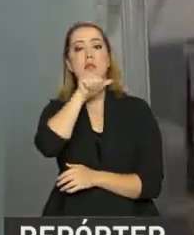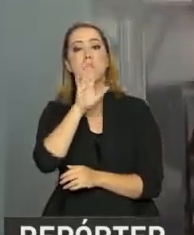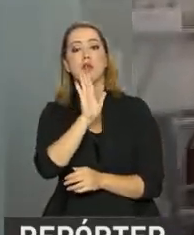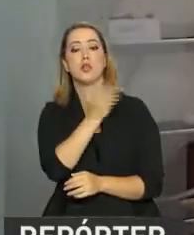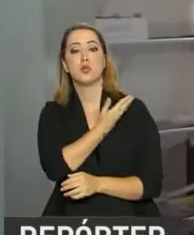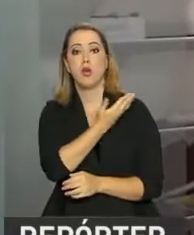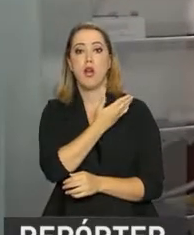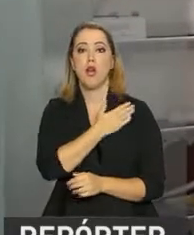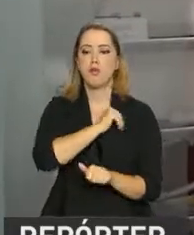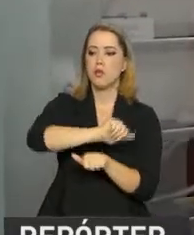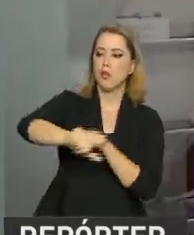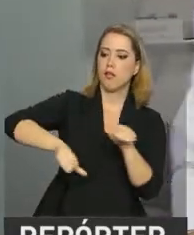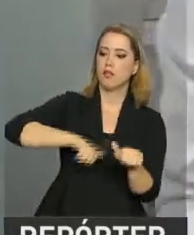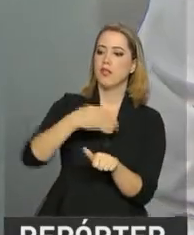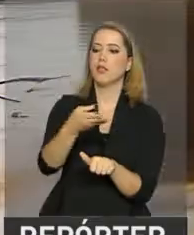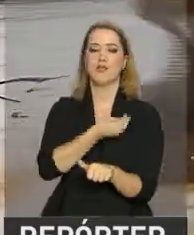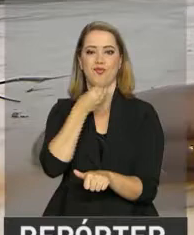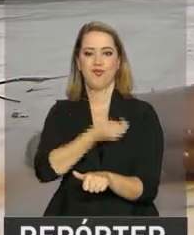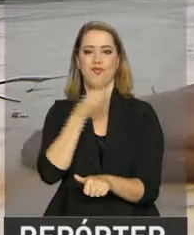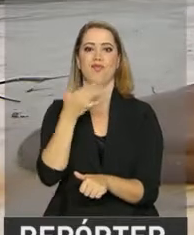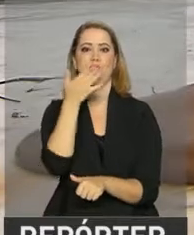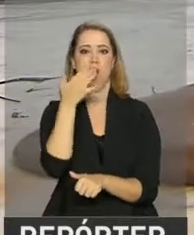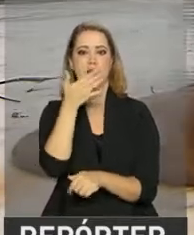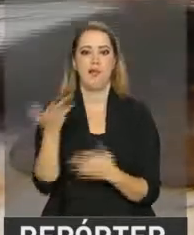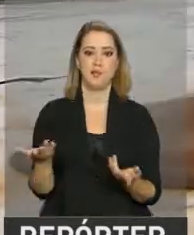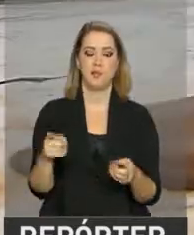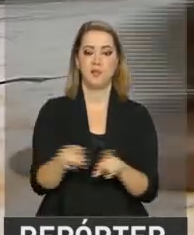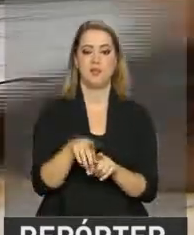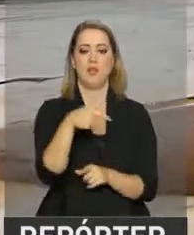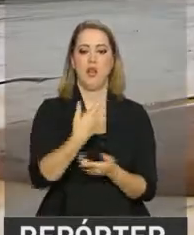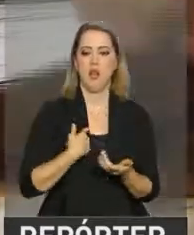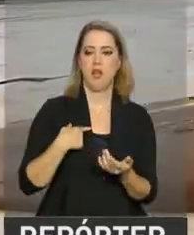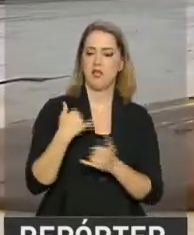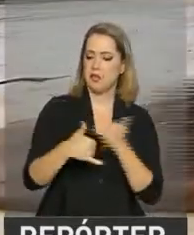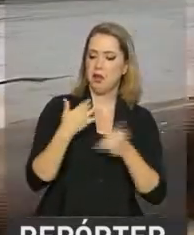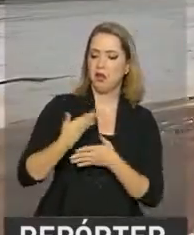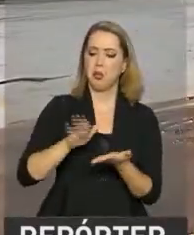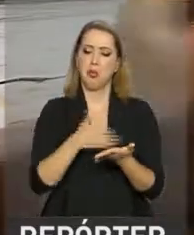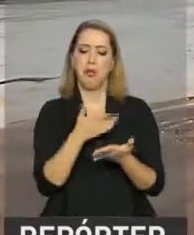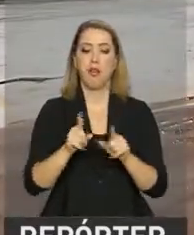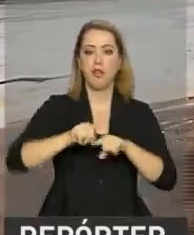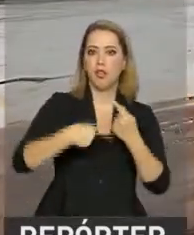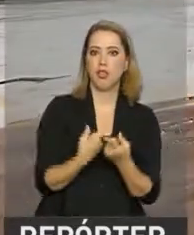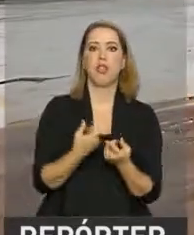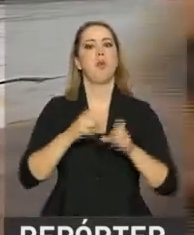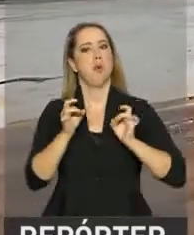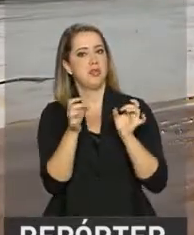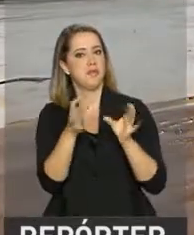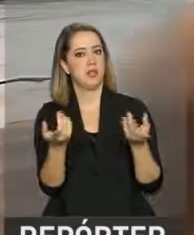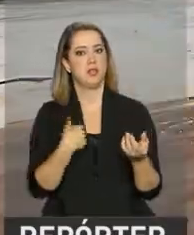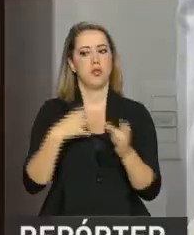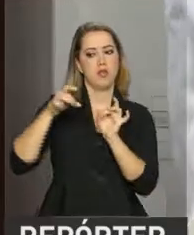transformar açúcar nessas delícias aos poucos o hobby virou negócio e ele decidiu arriscar